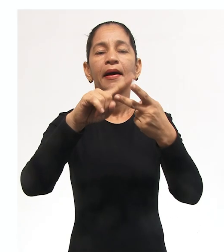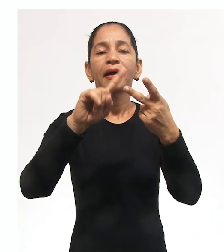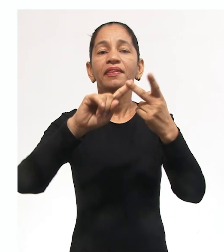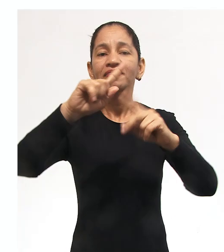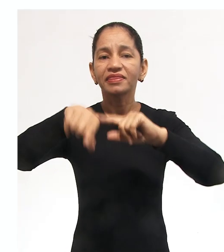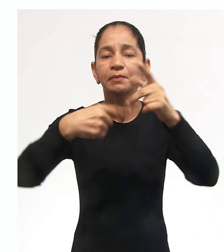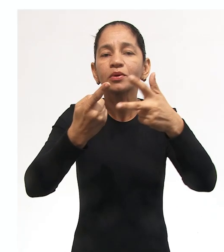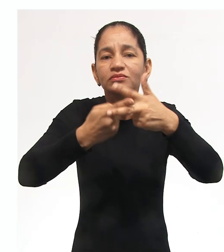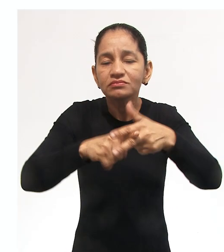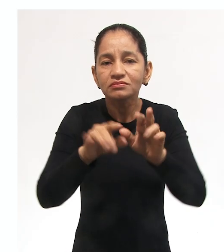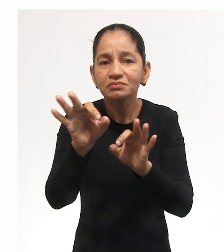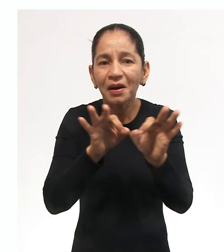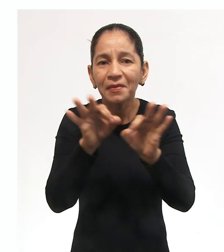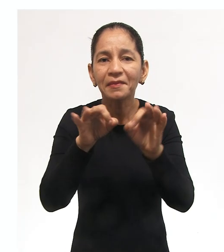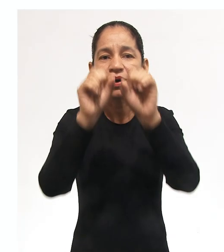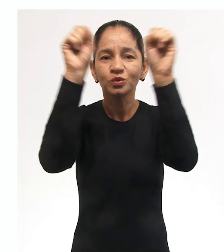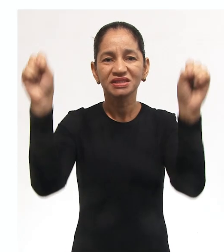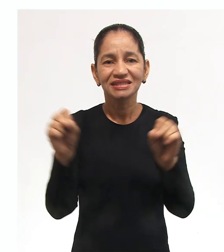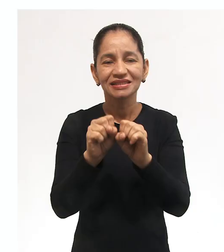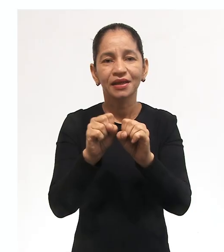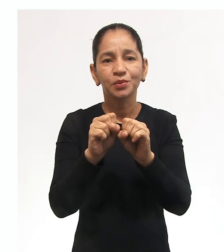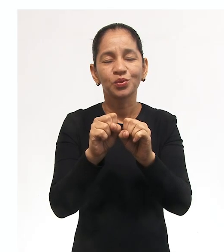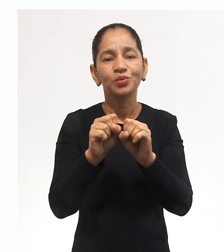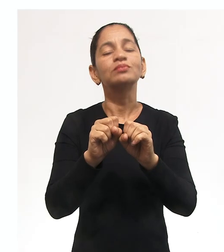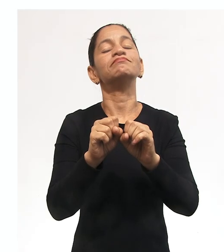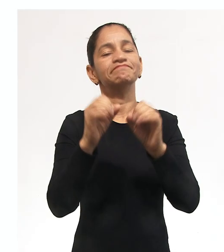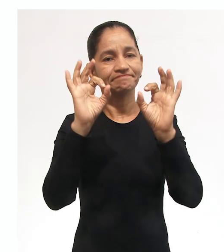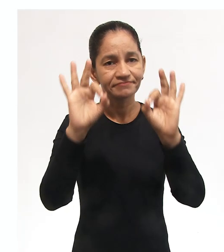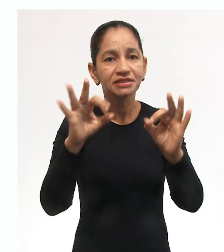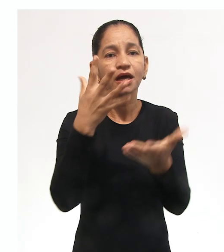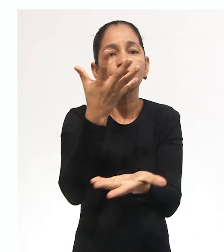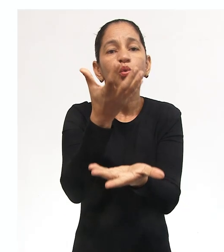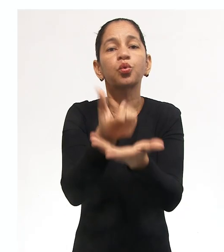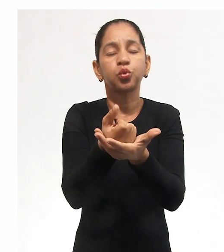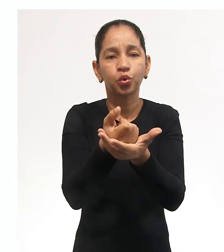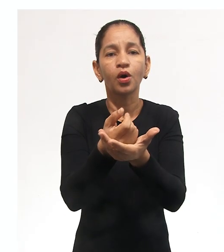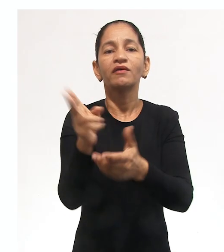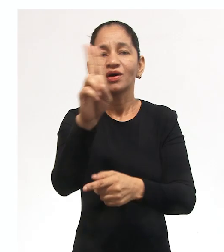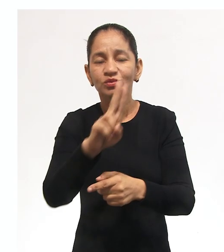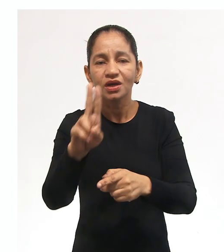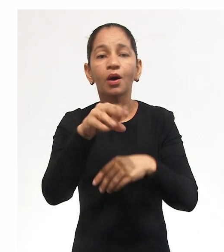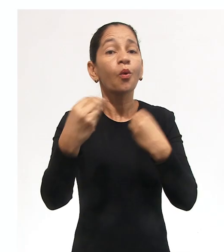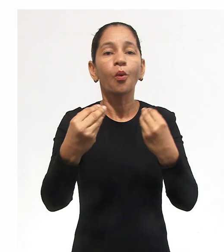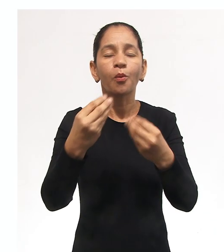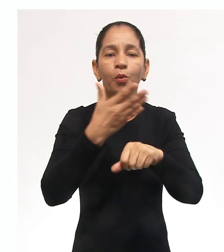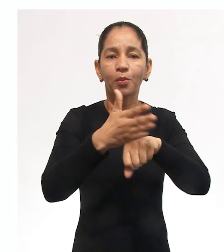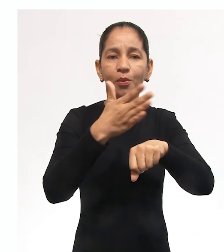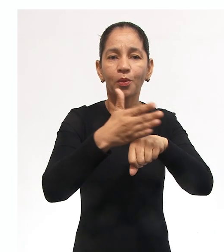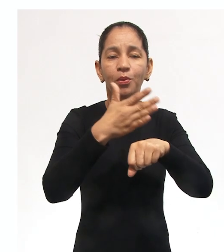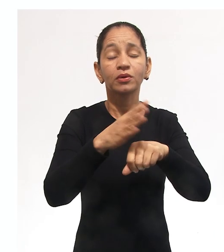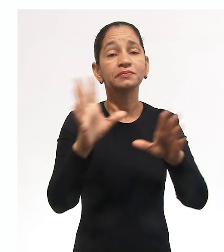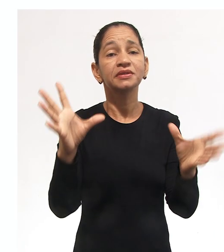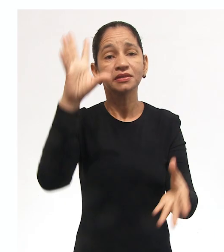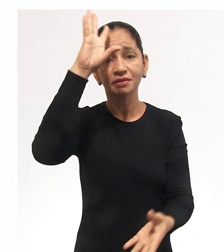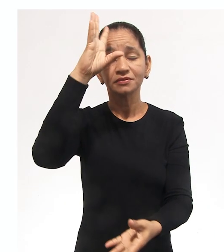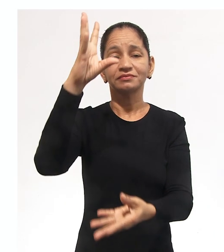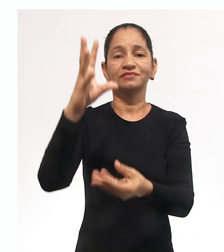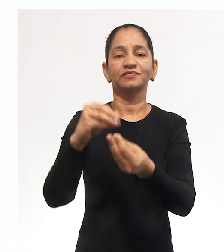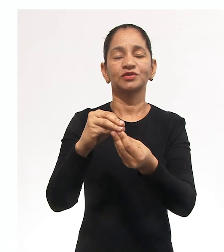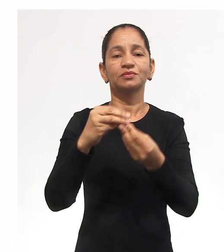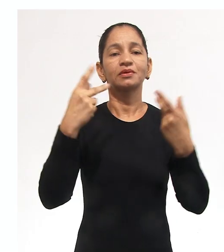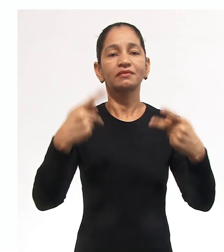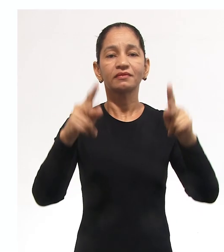2, elaboração da ferramenta, etc. Né? Você descrever como vai se dar essa implementação. E aí,